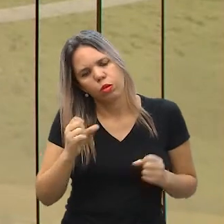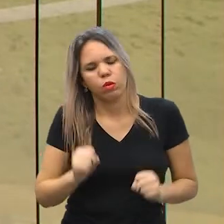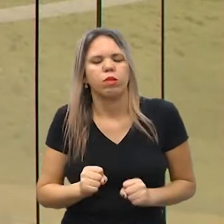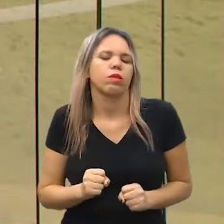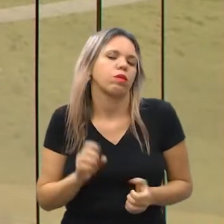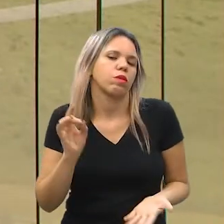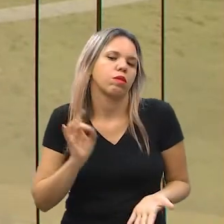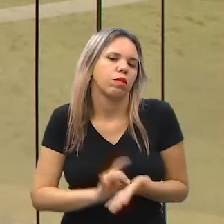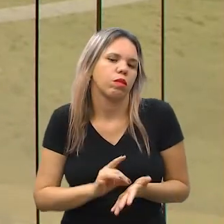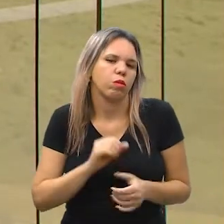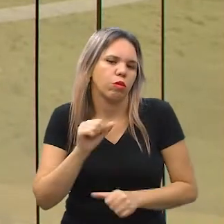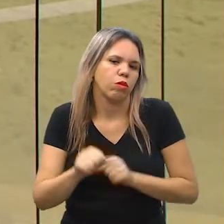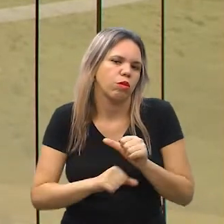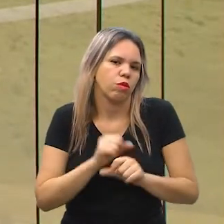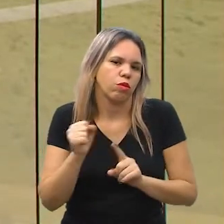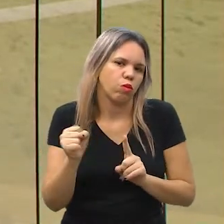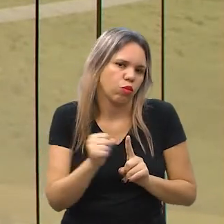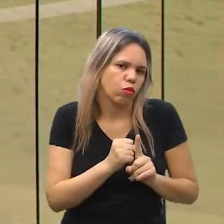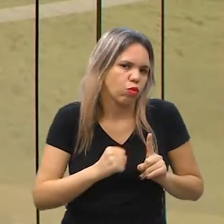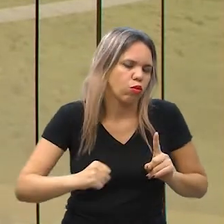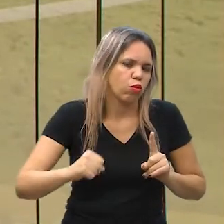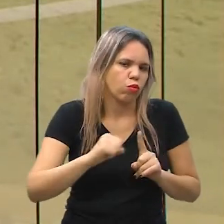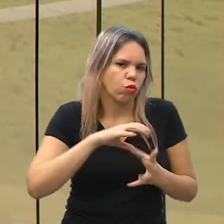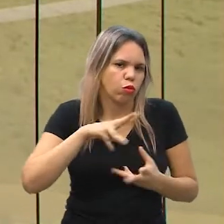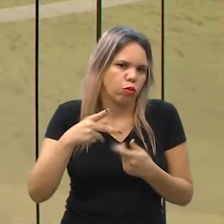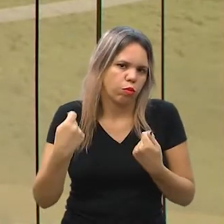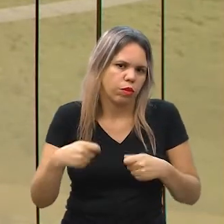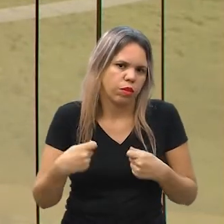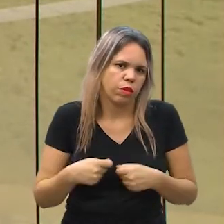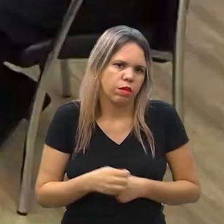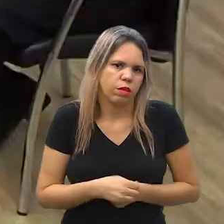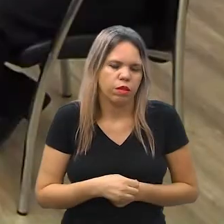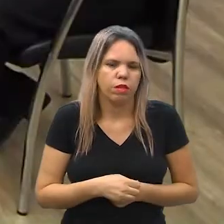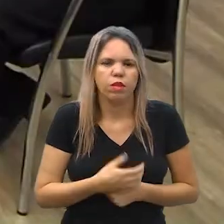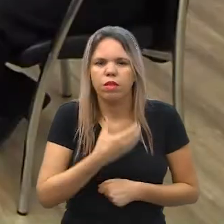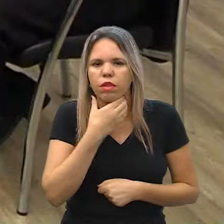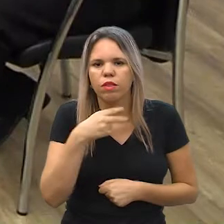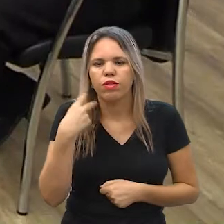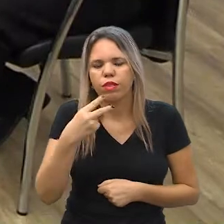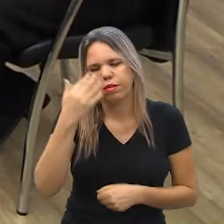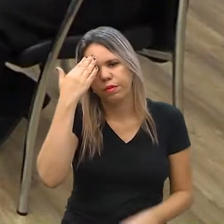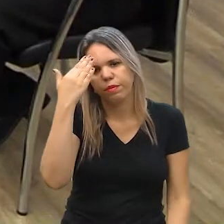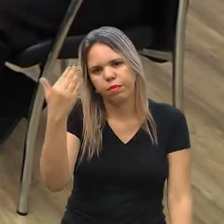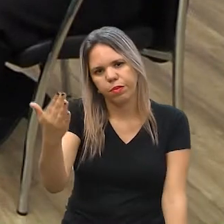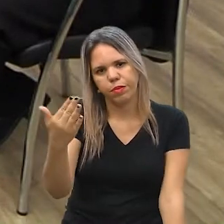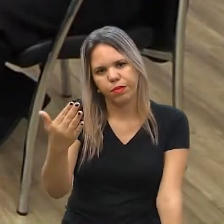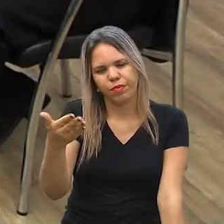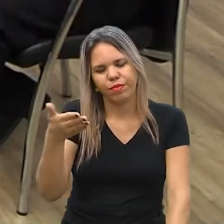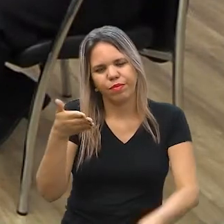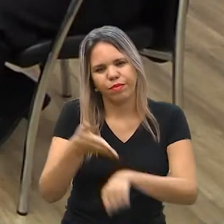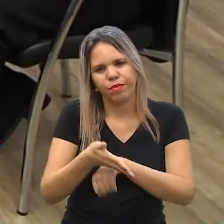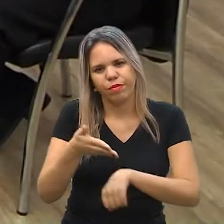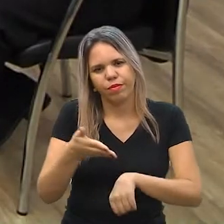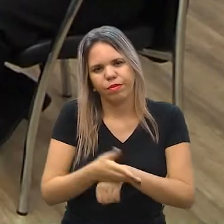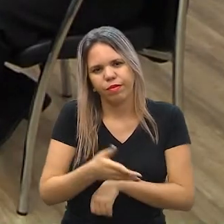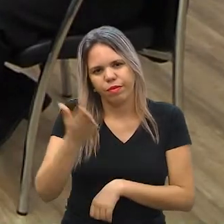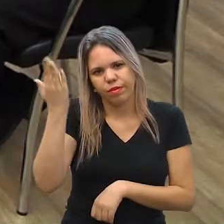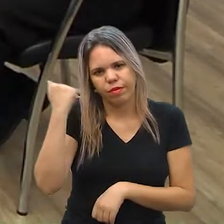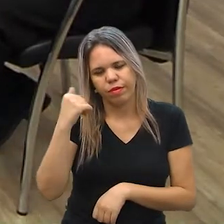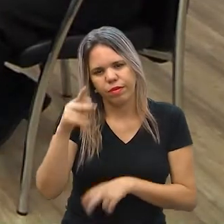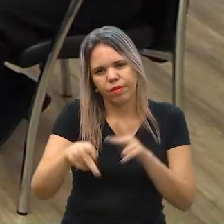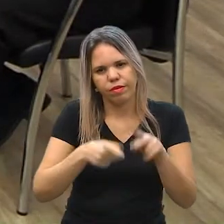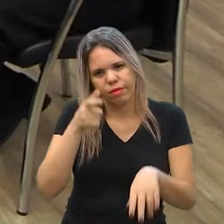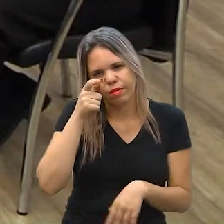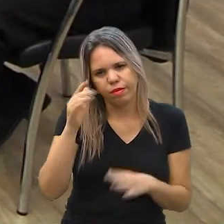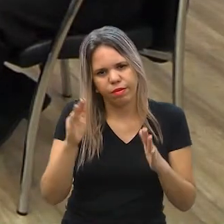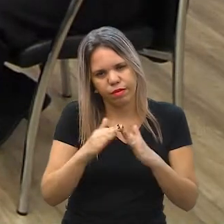nós pudéssemos realmente fazer a transformação social que o mundo espera. Carmo Luiz, muito obrigado pela sua participação. Tenho certeza